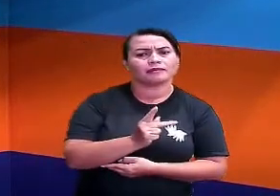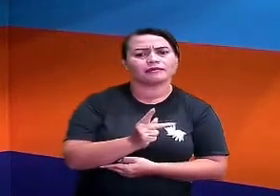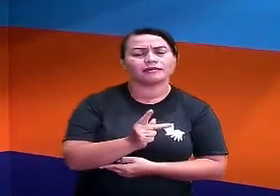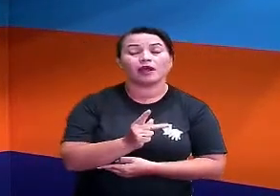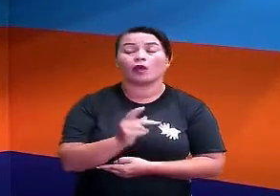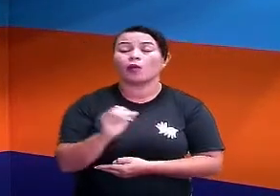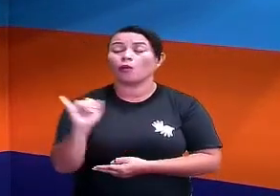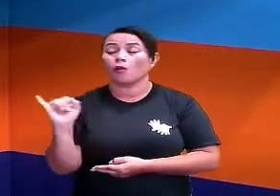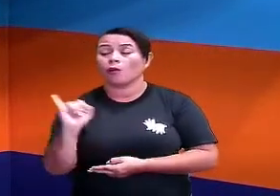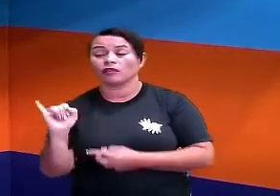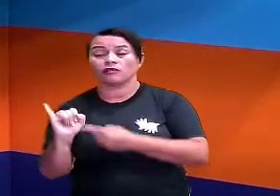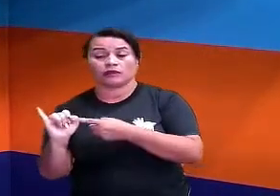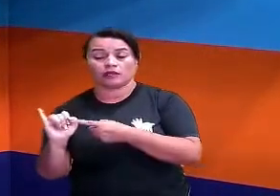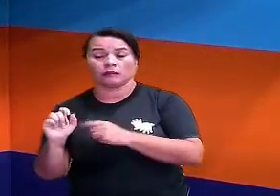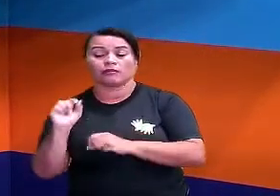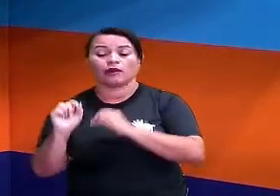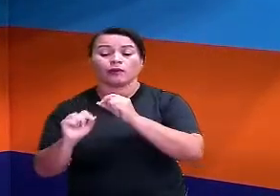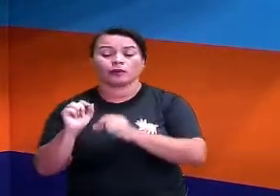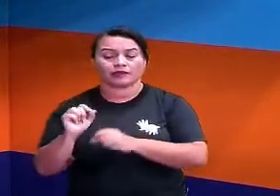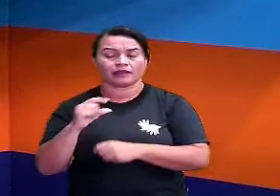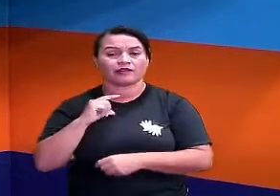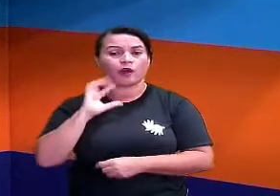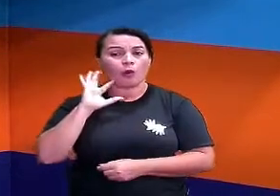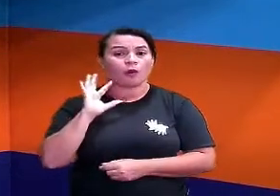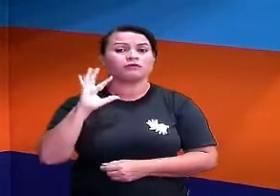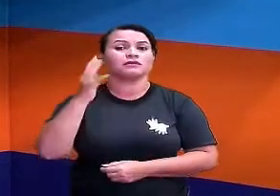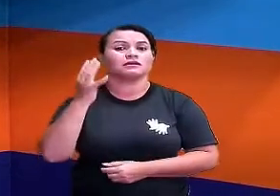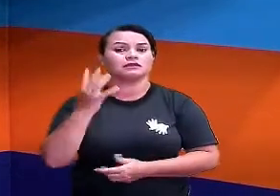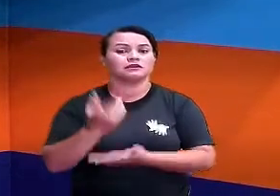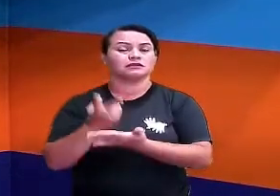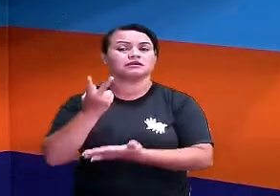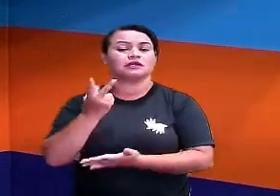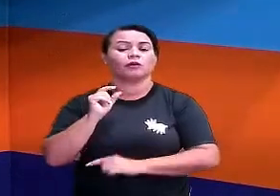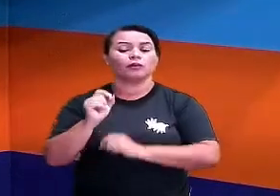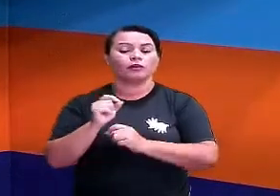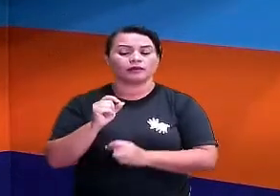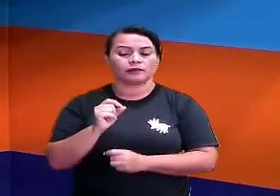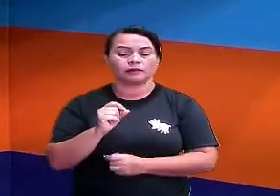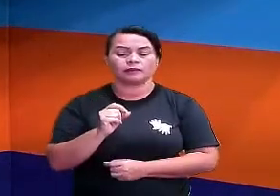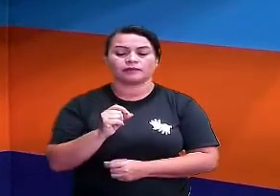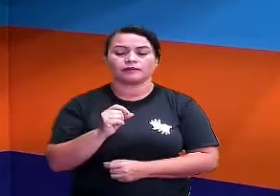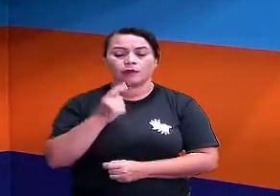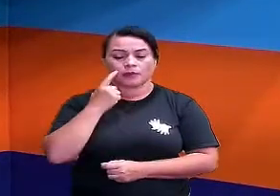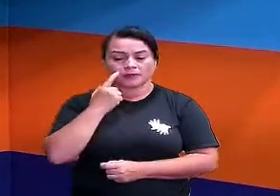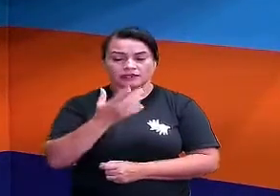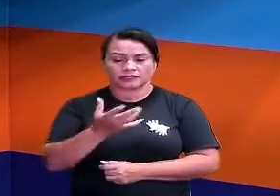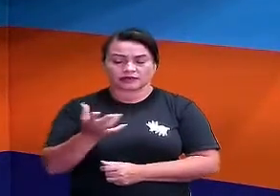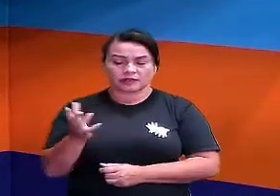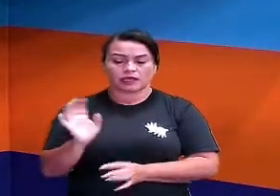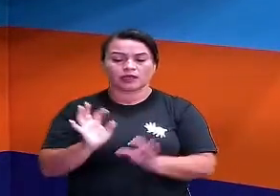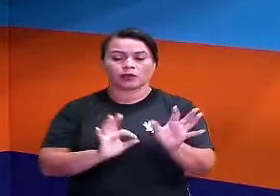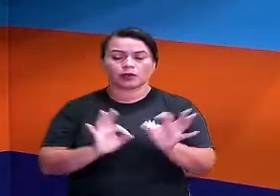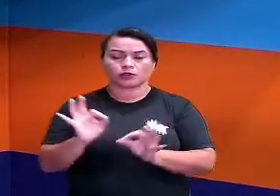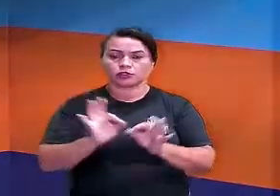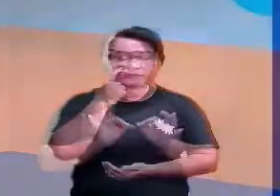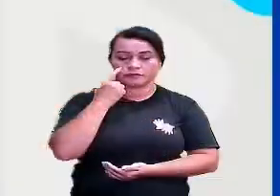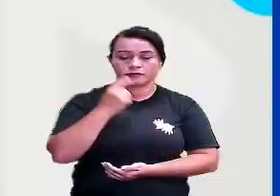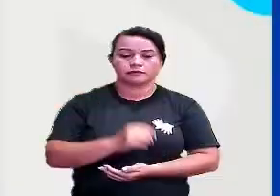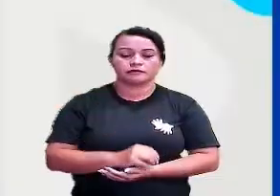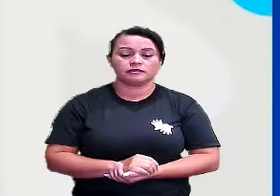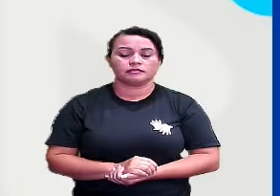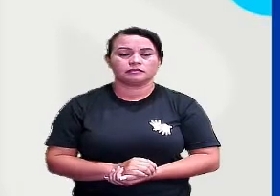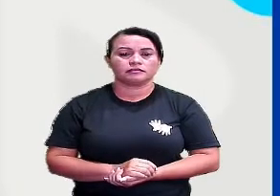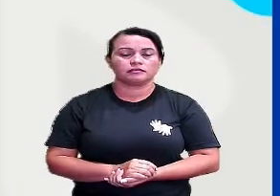Quando for ímpar, o que é que vai ocorrer? Tá? Coloquei lá em rol, né? Coloquei em ordem crescente.